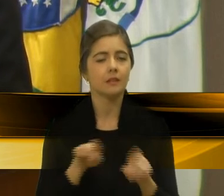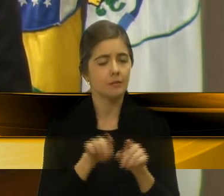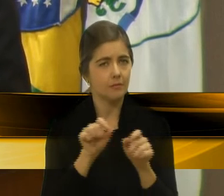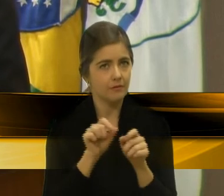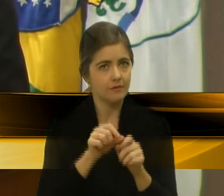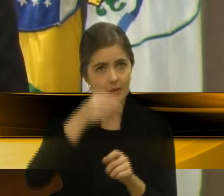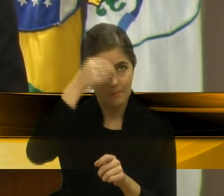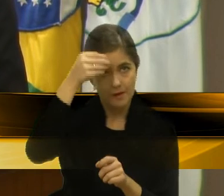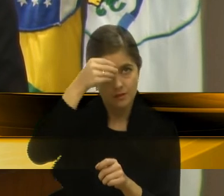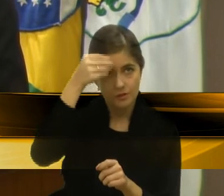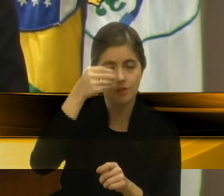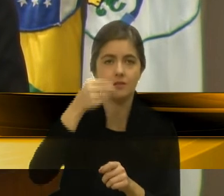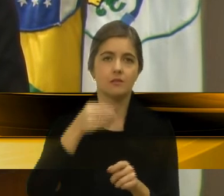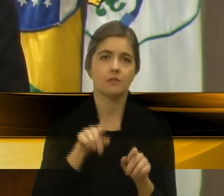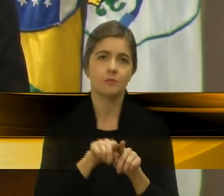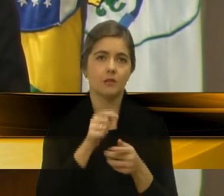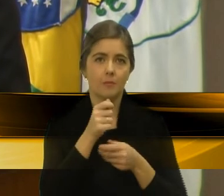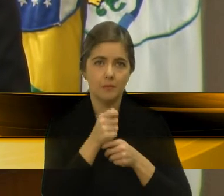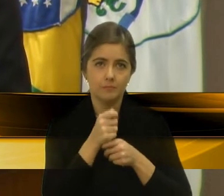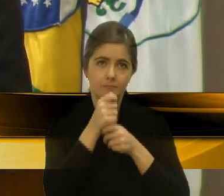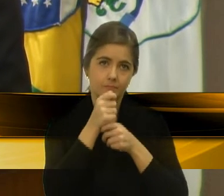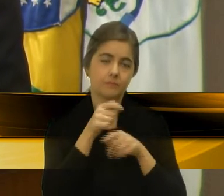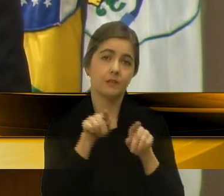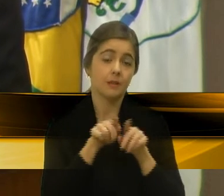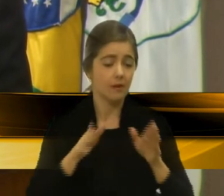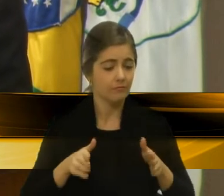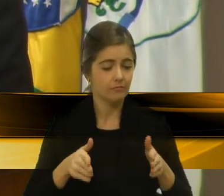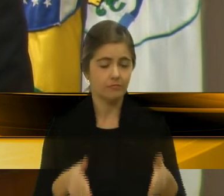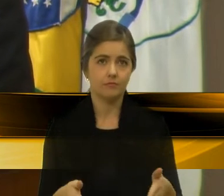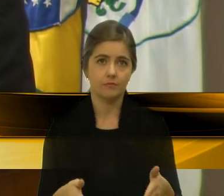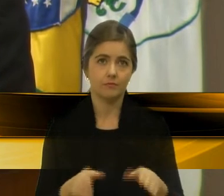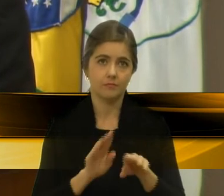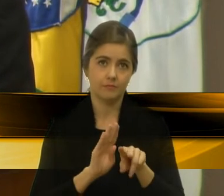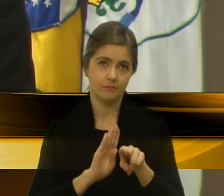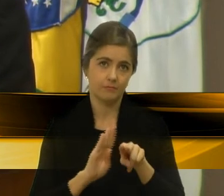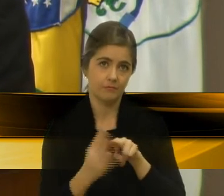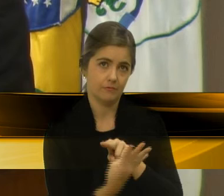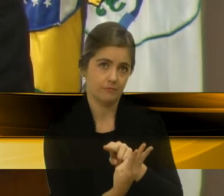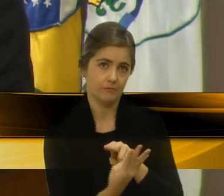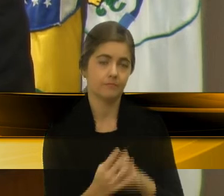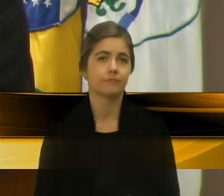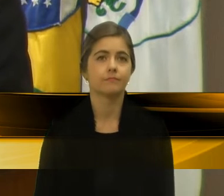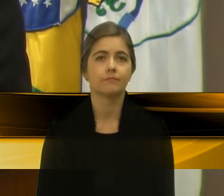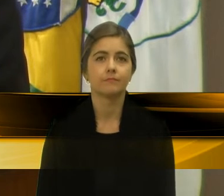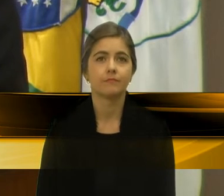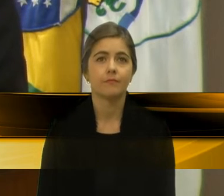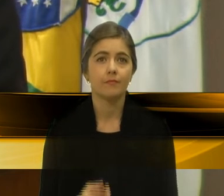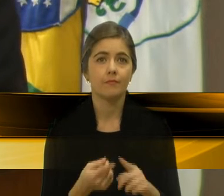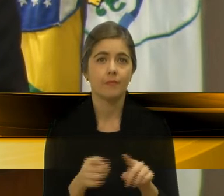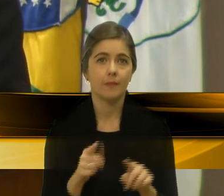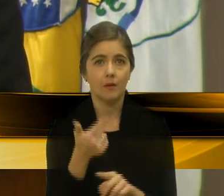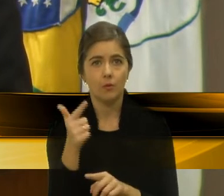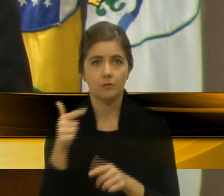batismos, crismas, casamentos, funerais, não somente em Nova Camada, mas em localidade como...